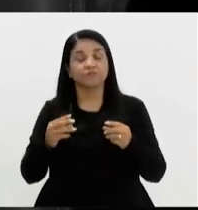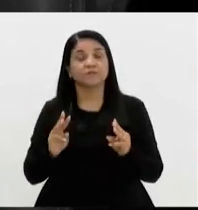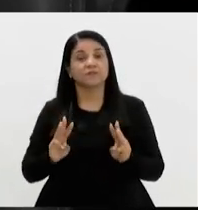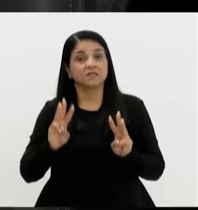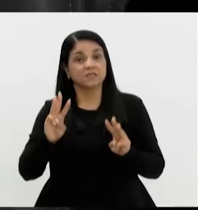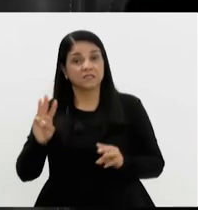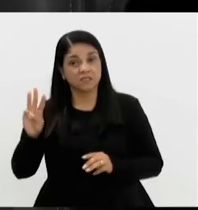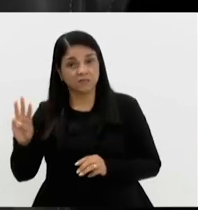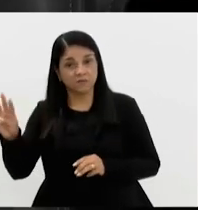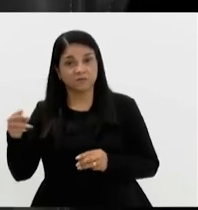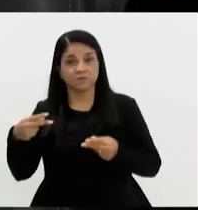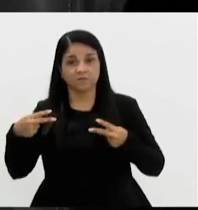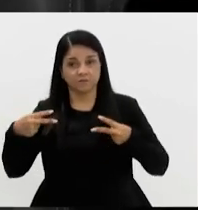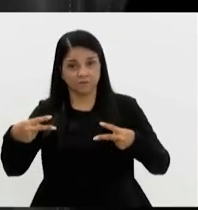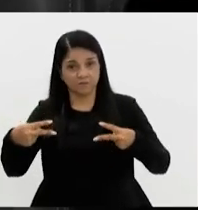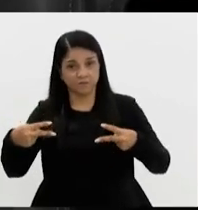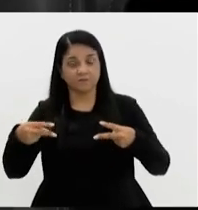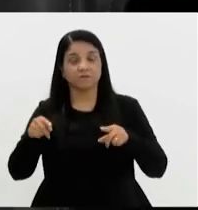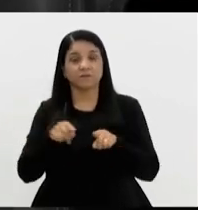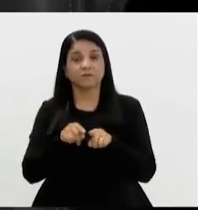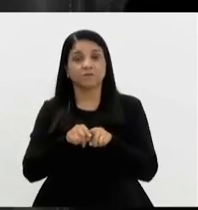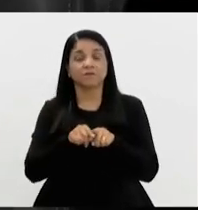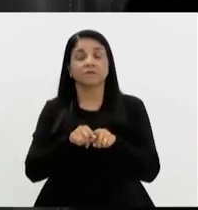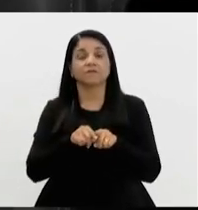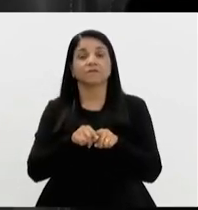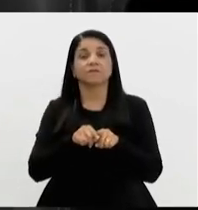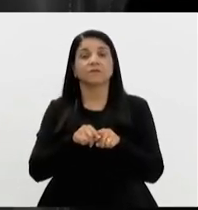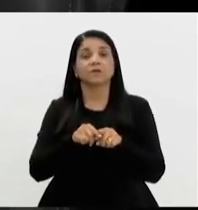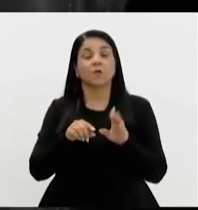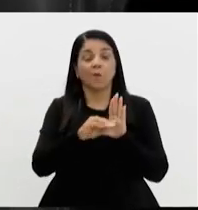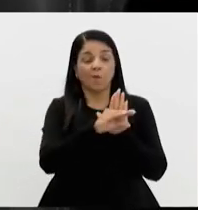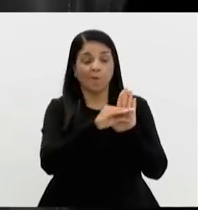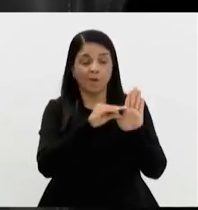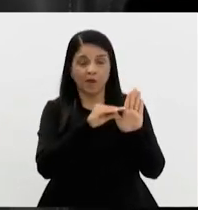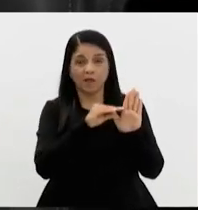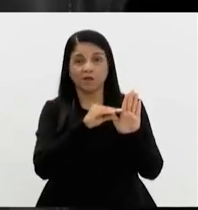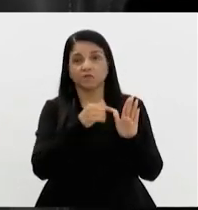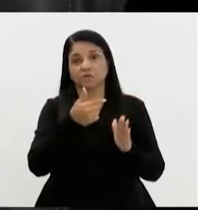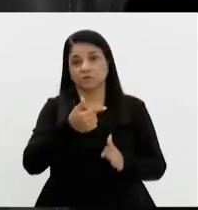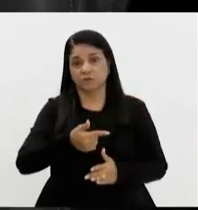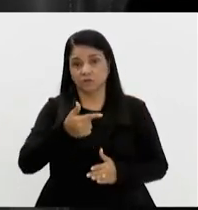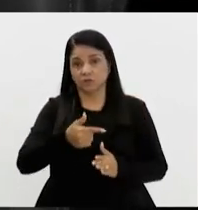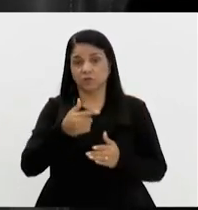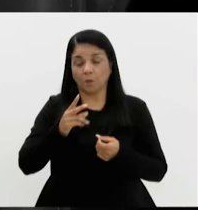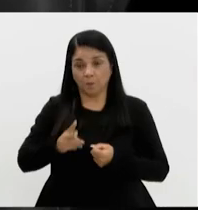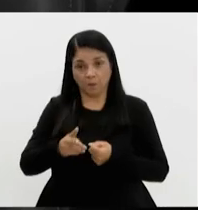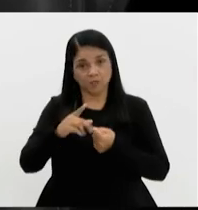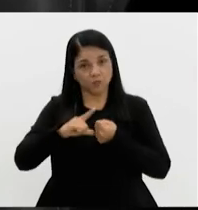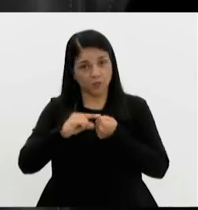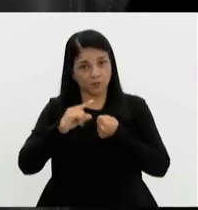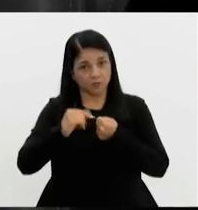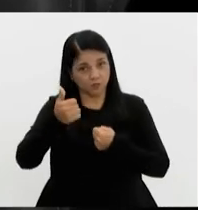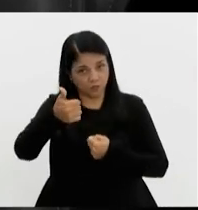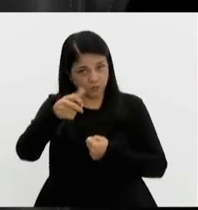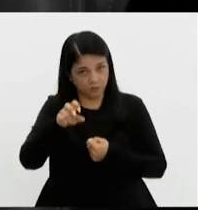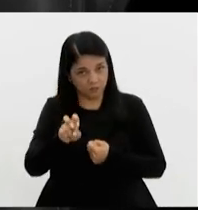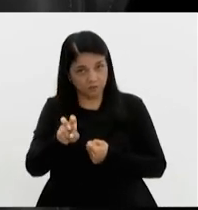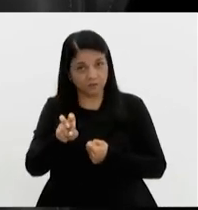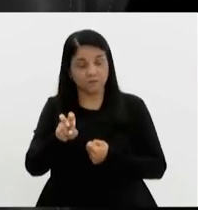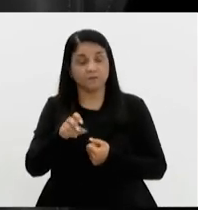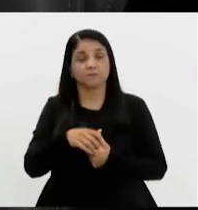oficial ao disposto no que estabelece o parágrafo 2º desse mesmo artigo que eu acabei de comentar